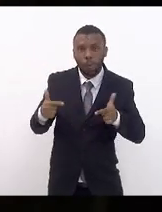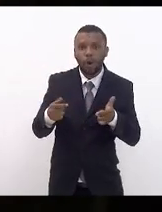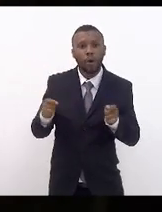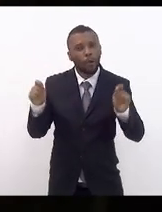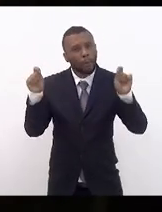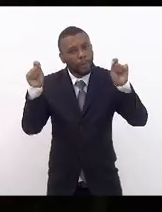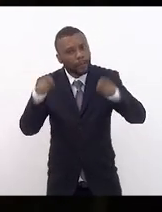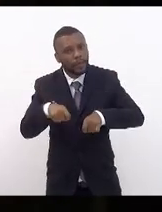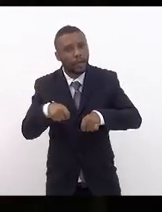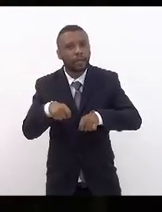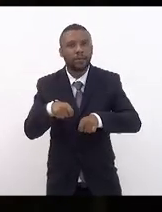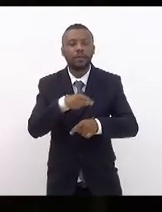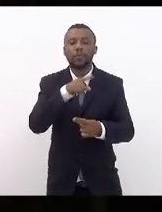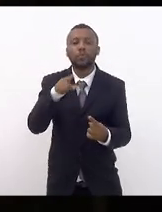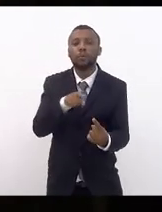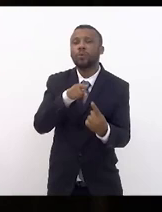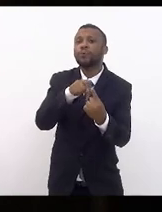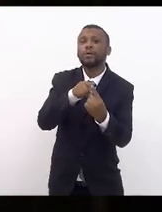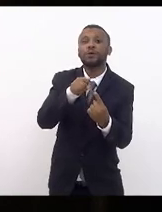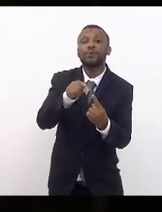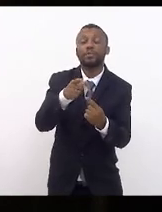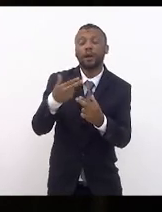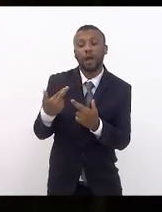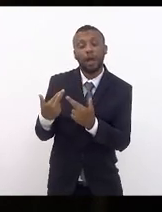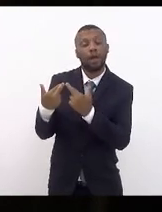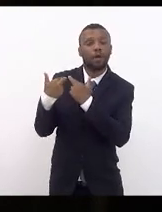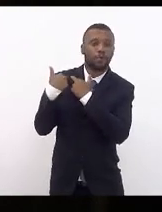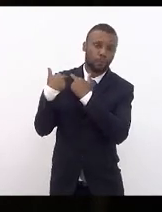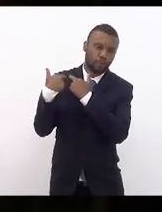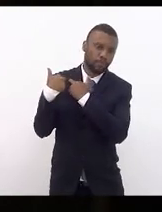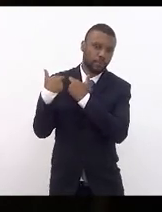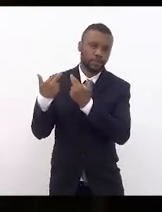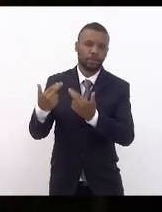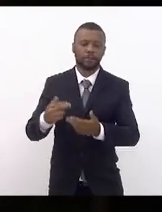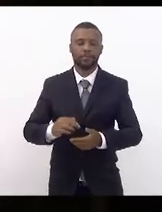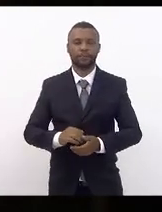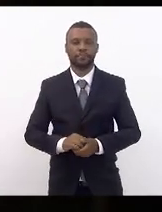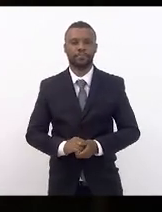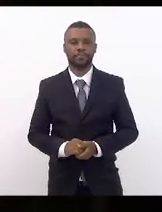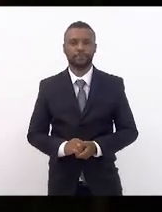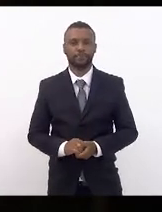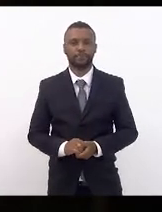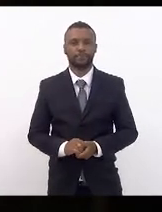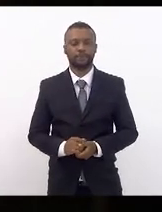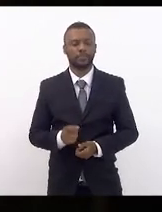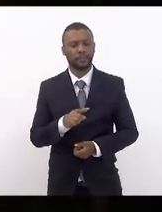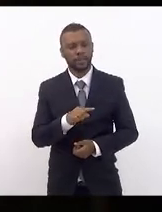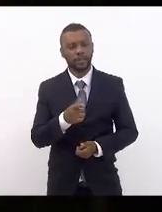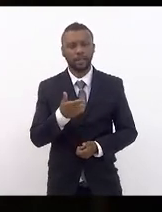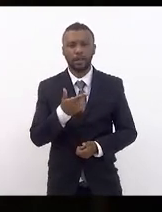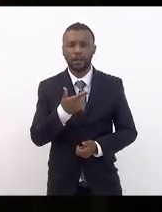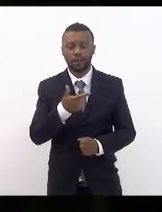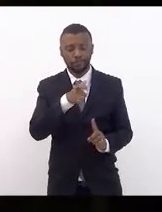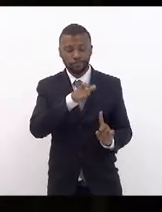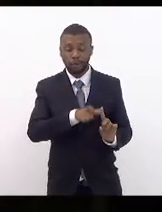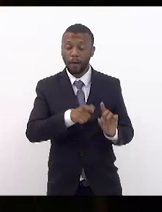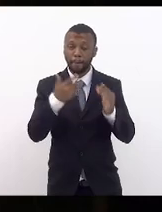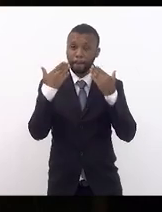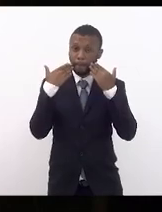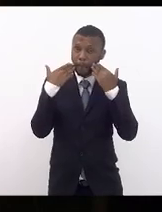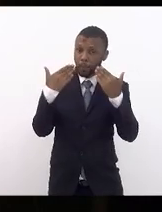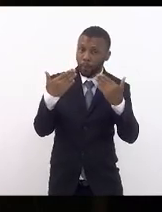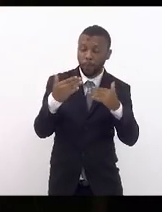e com sentido de responsabilidade. Ele é um homem público, um profissional